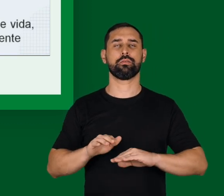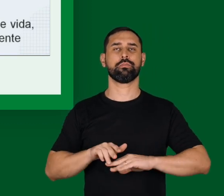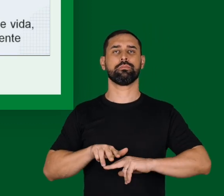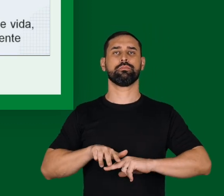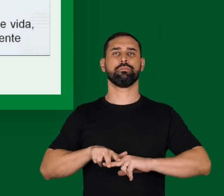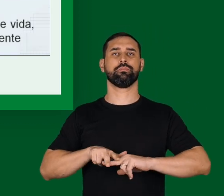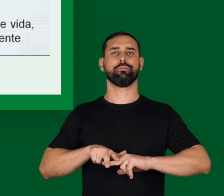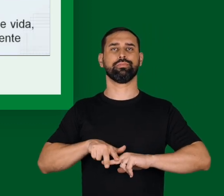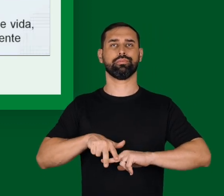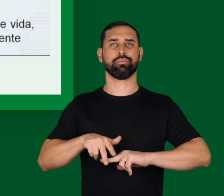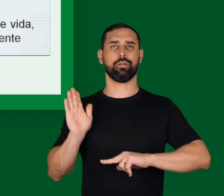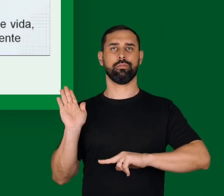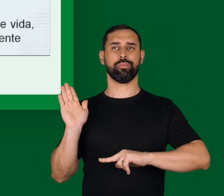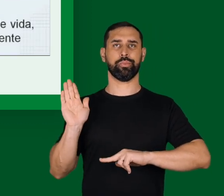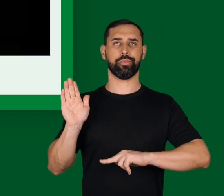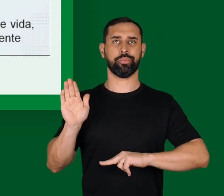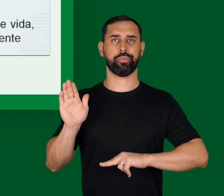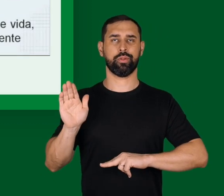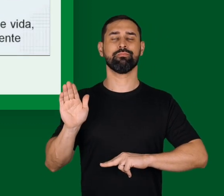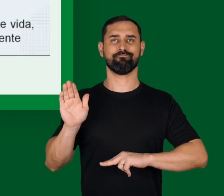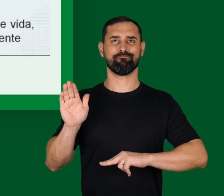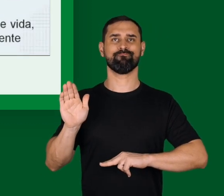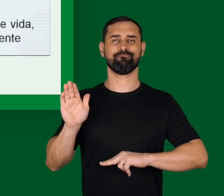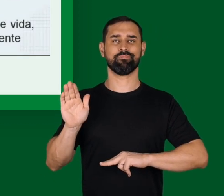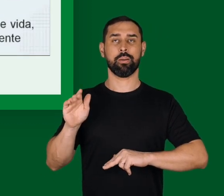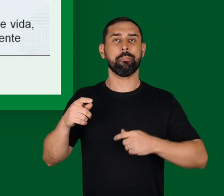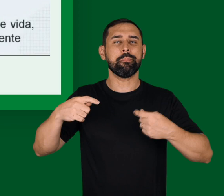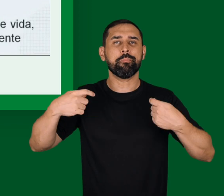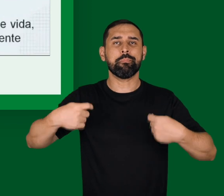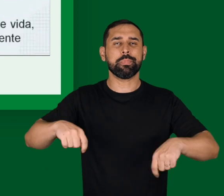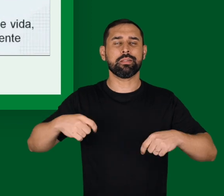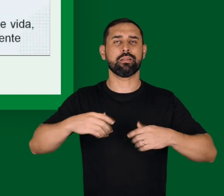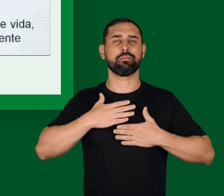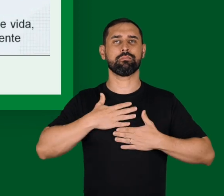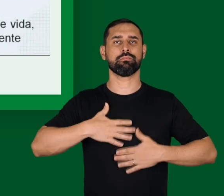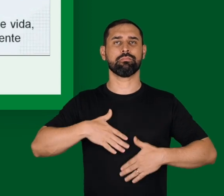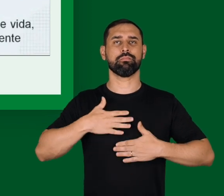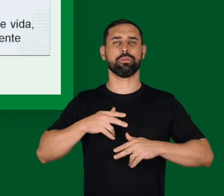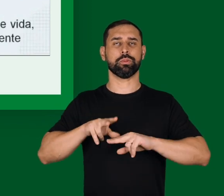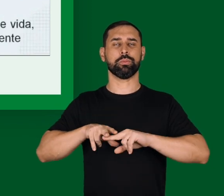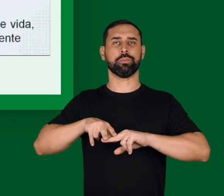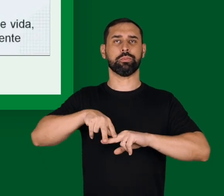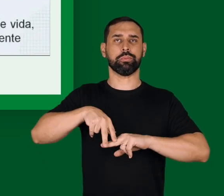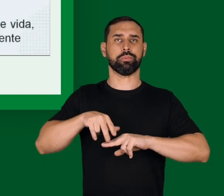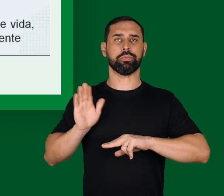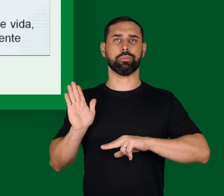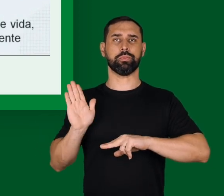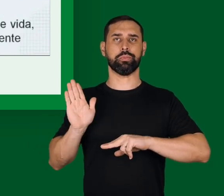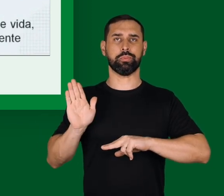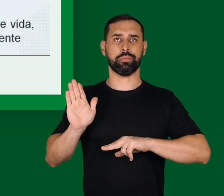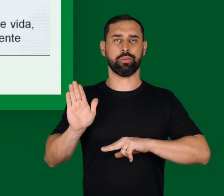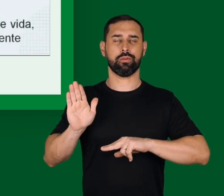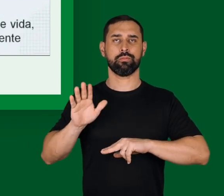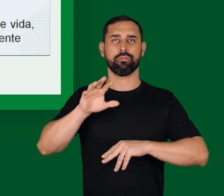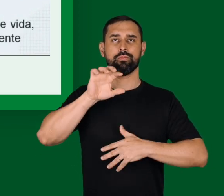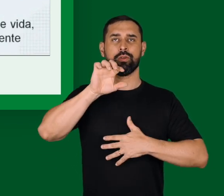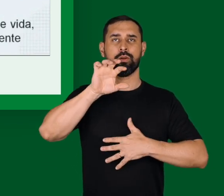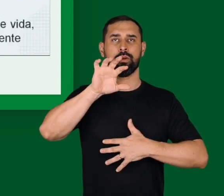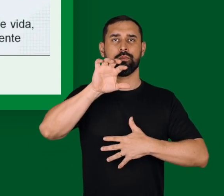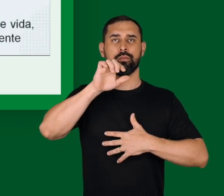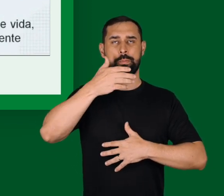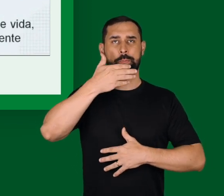que ela adote uma posição de conforto, e que significa o quê? Via sentado, manter decúbito. Às vezes a criança precisa estar